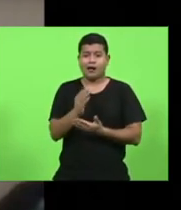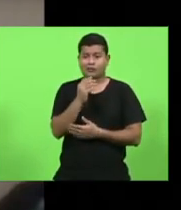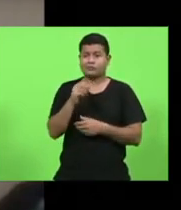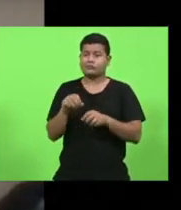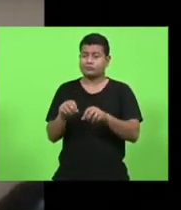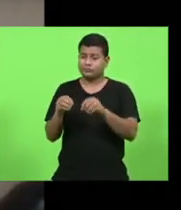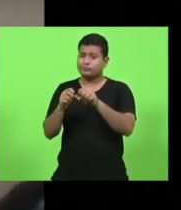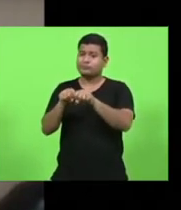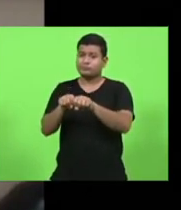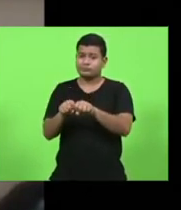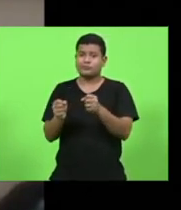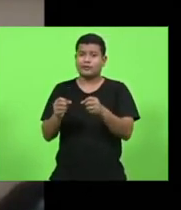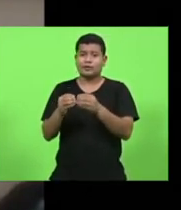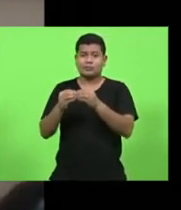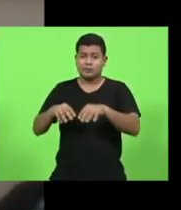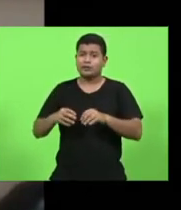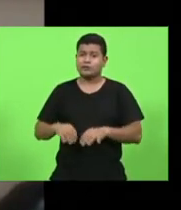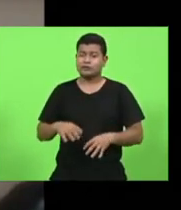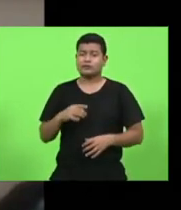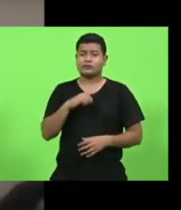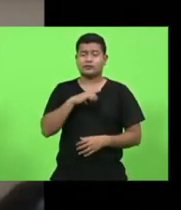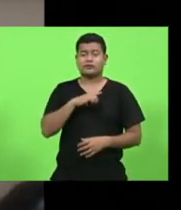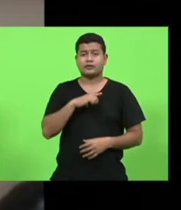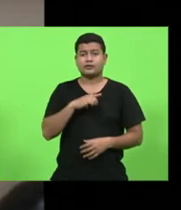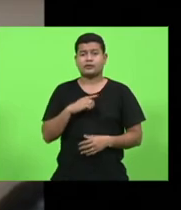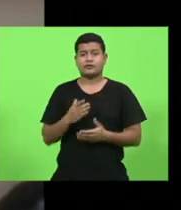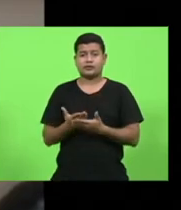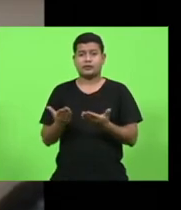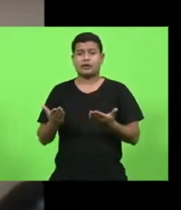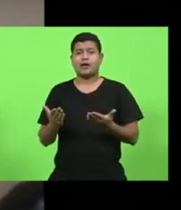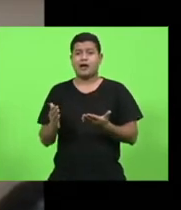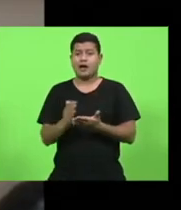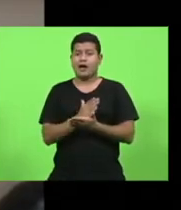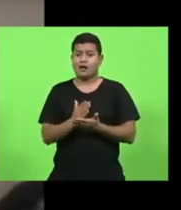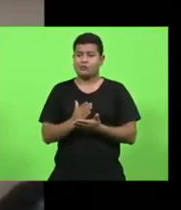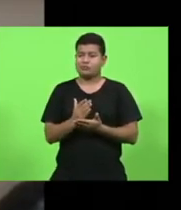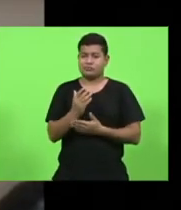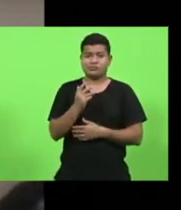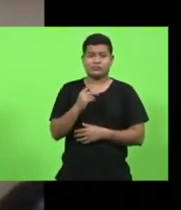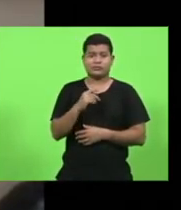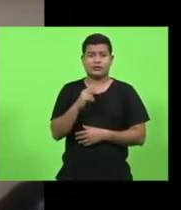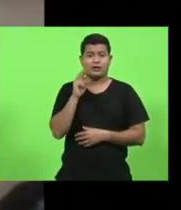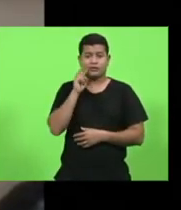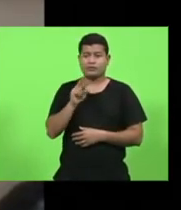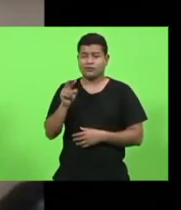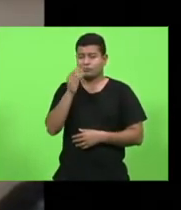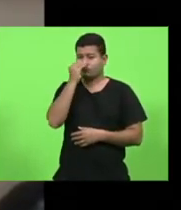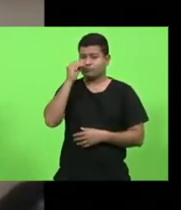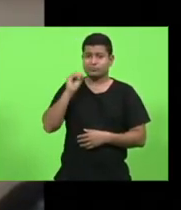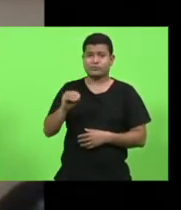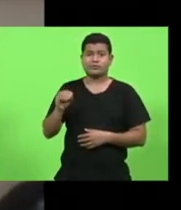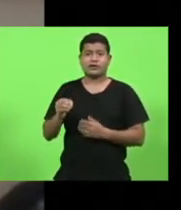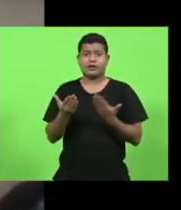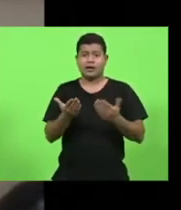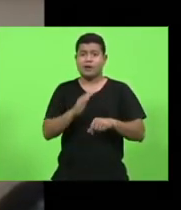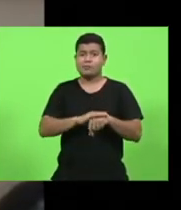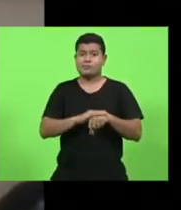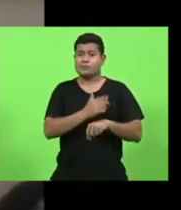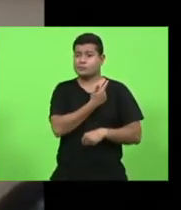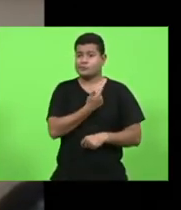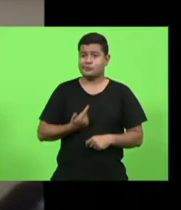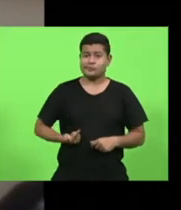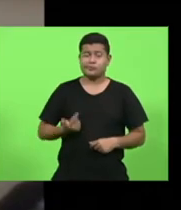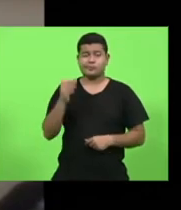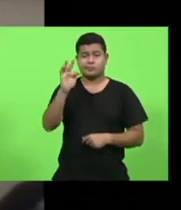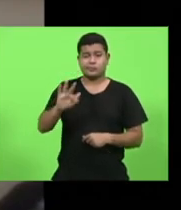prejudicados, estão sendo destruídos, né, pelo atual governo federal. E